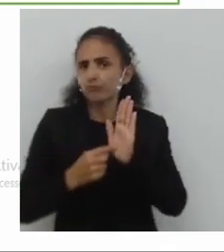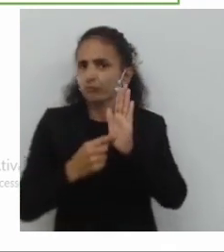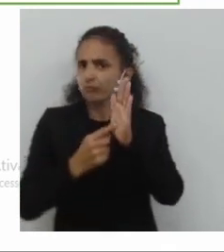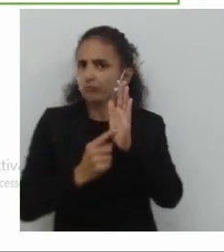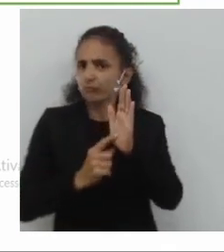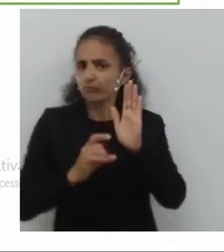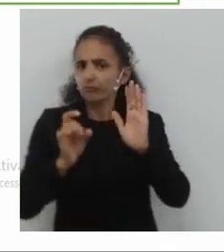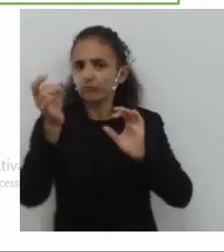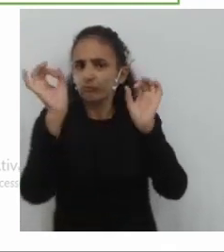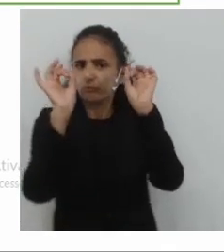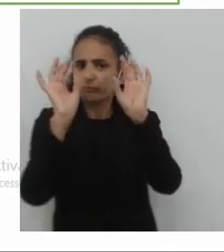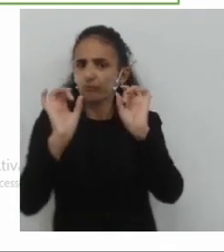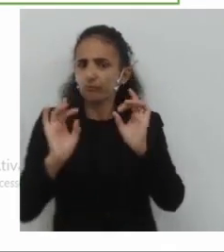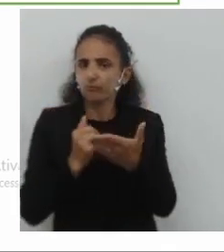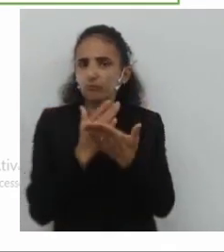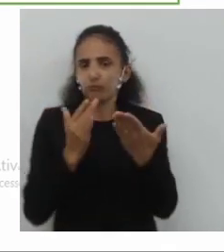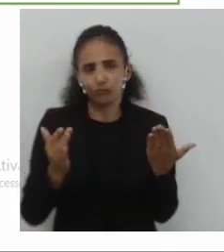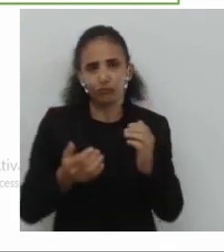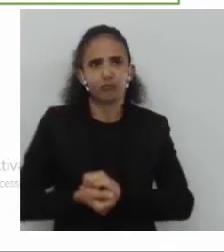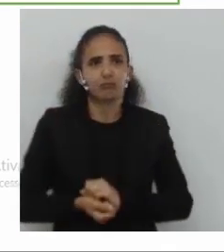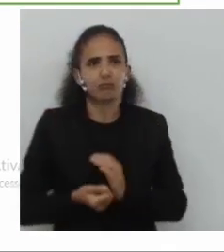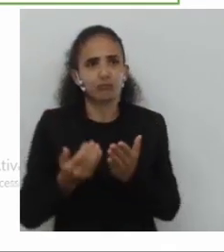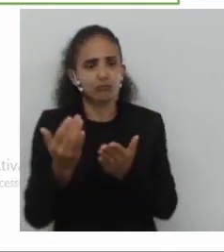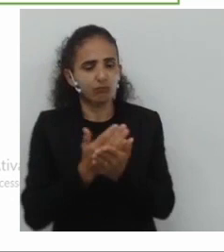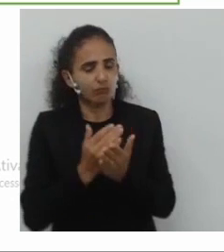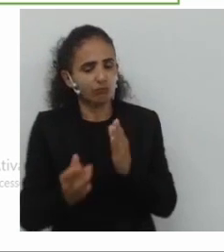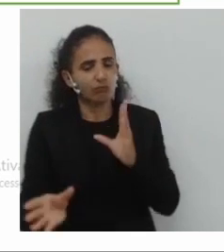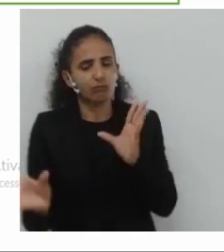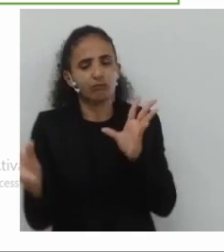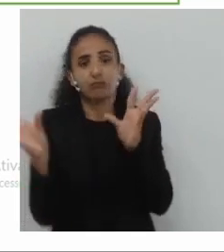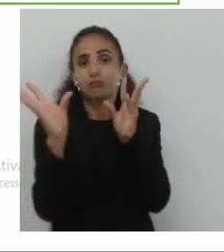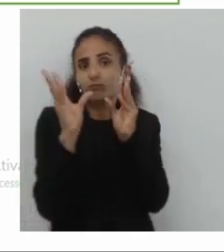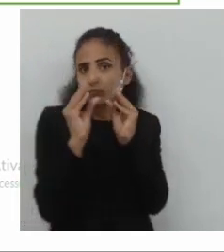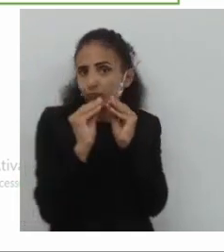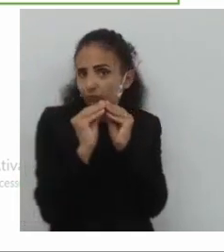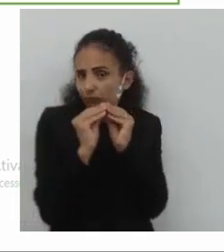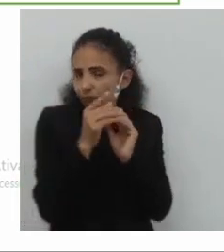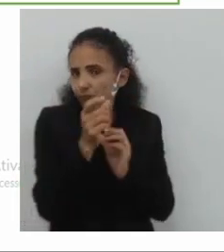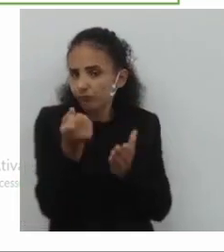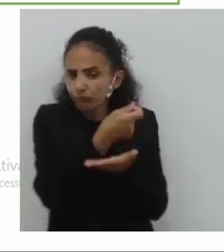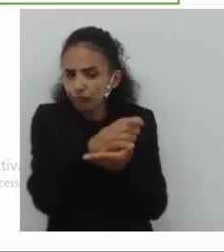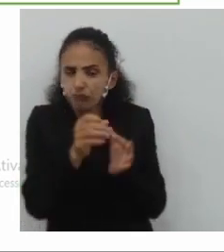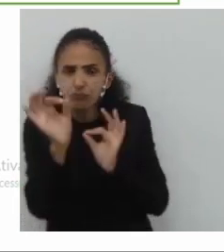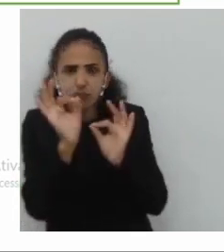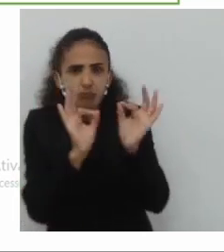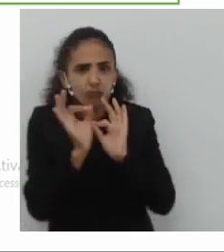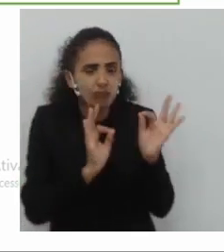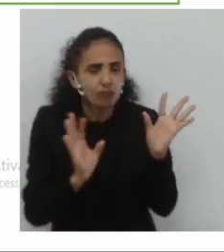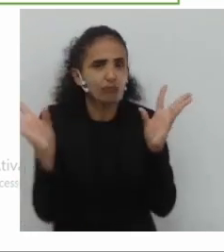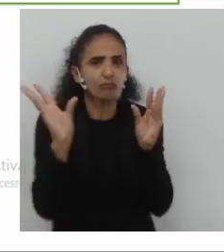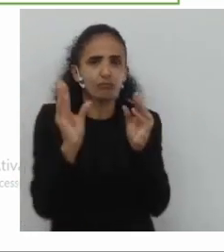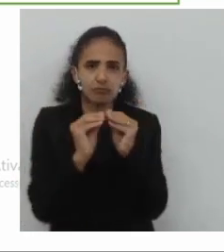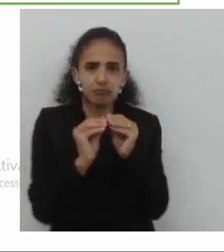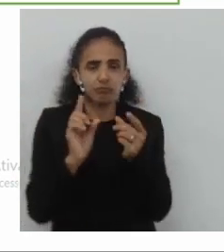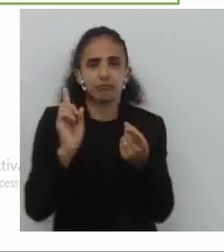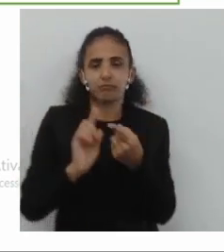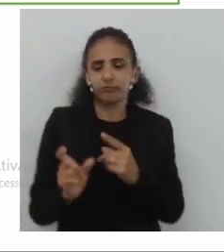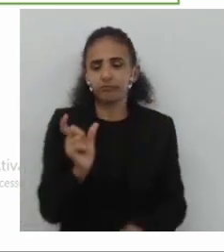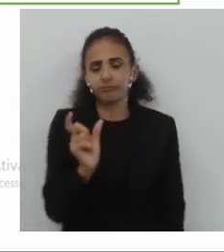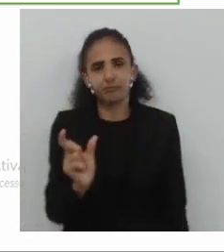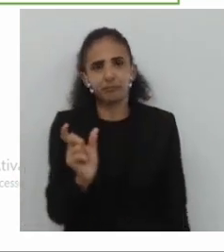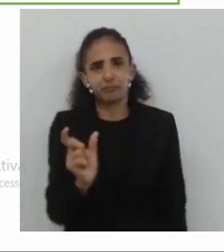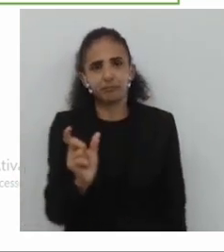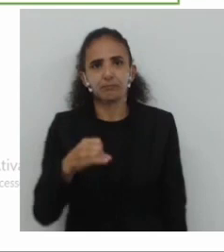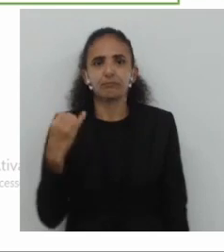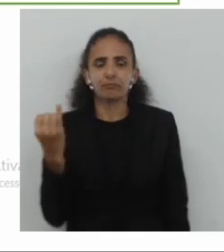podem apresentar-se. Vamos ver. Pequenos resumos, você pode fazer pequenos resumos e também